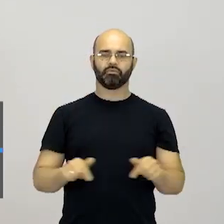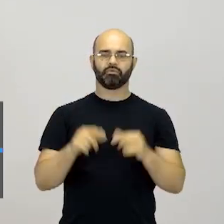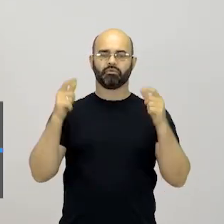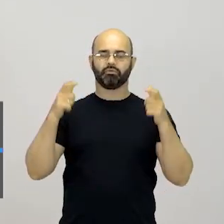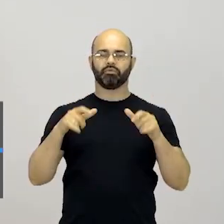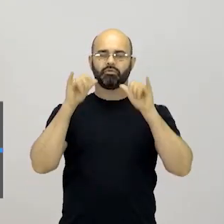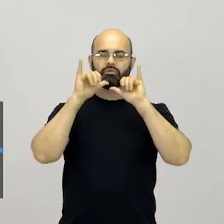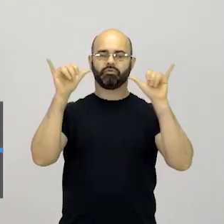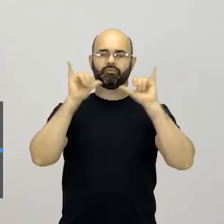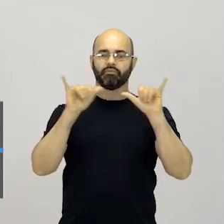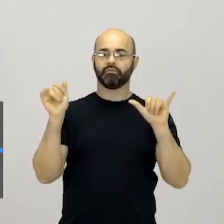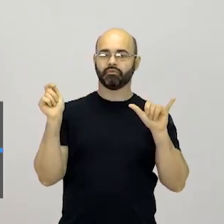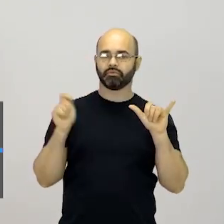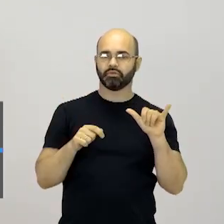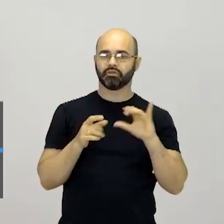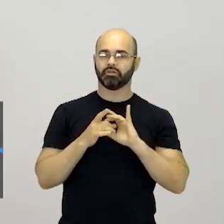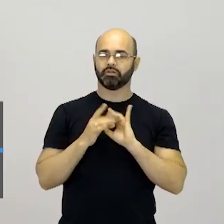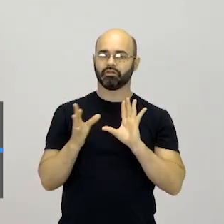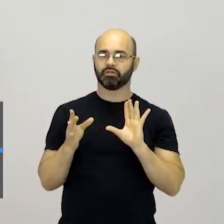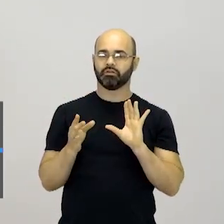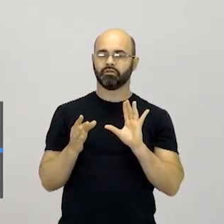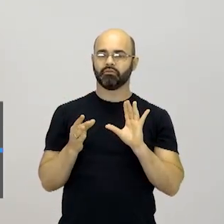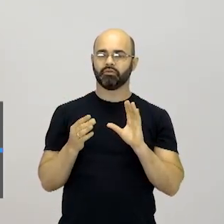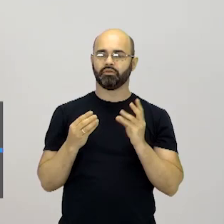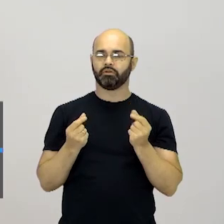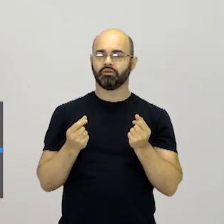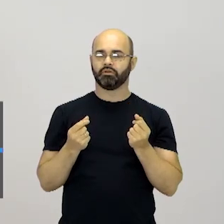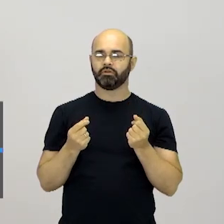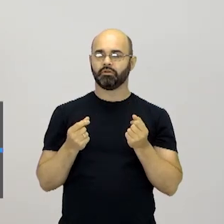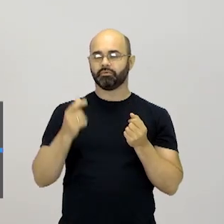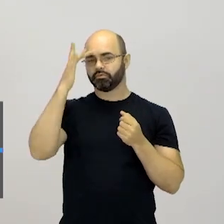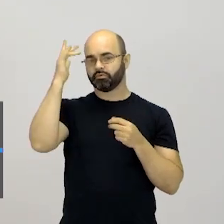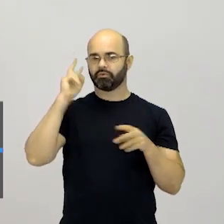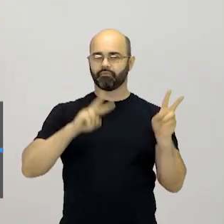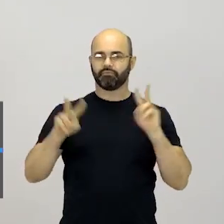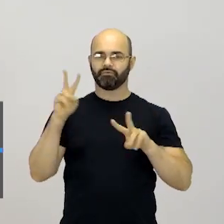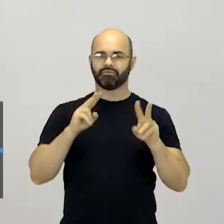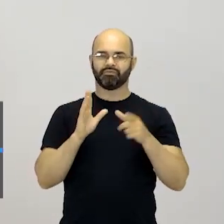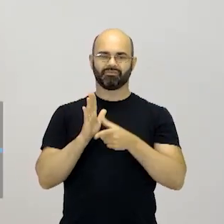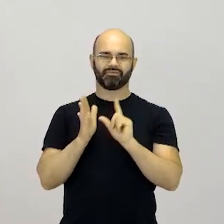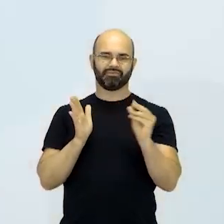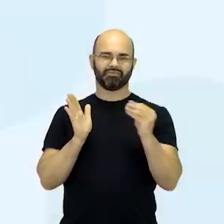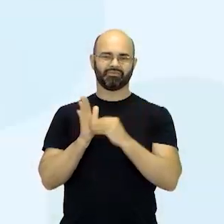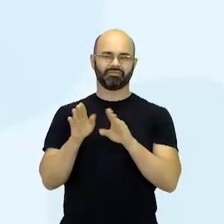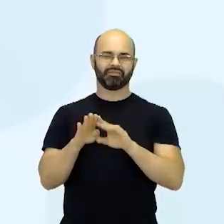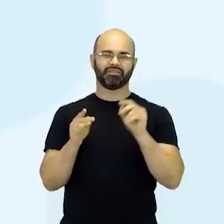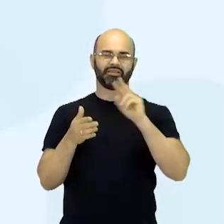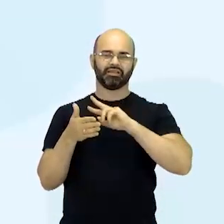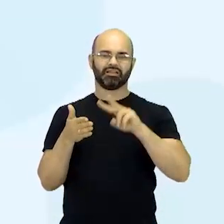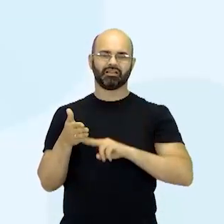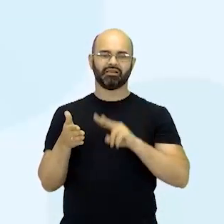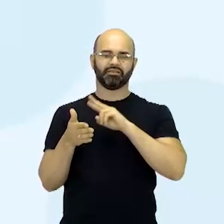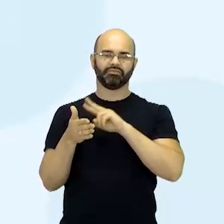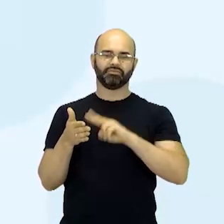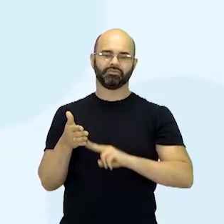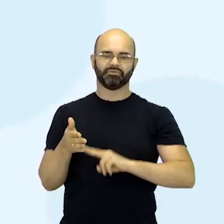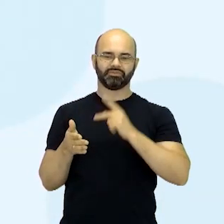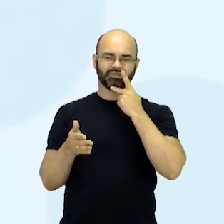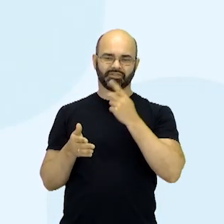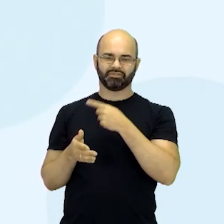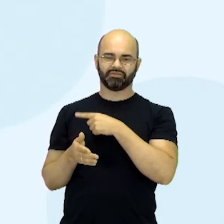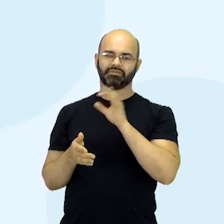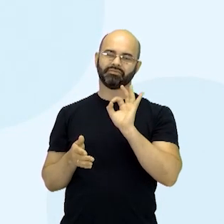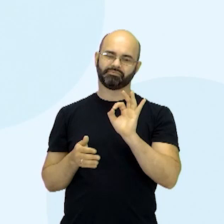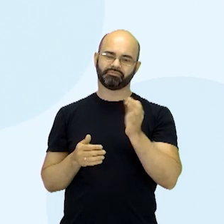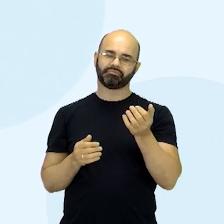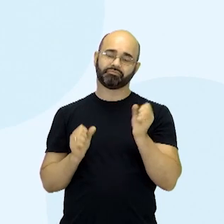que pode colocar isso e que seja visível. Mas aí eu vi que você colocou ali também fazer leitura, né? Você pode organizar